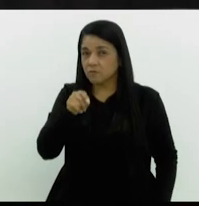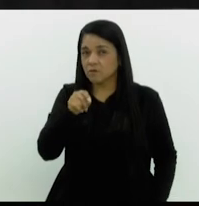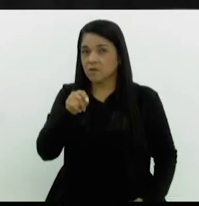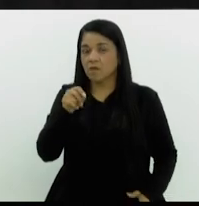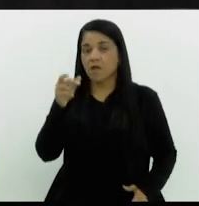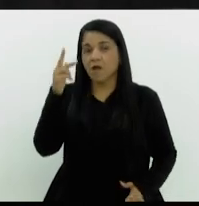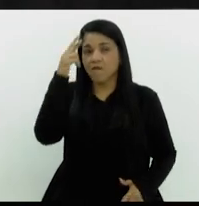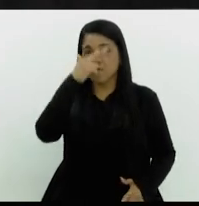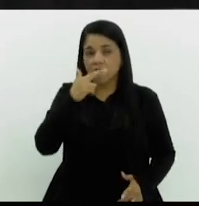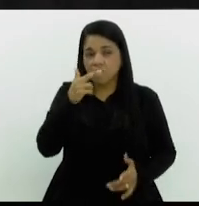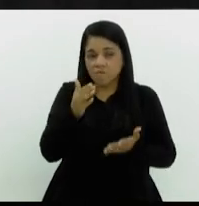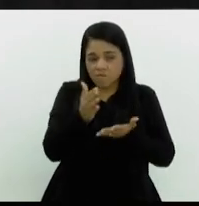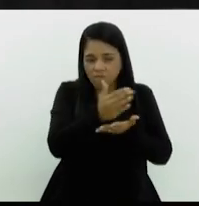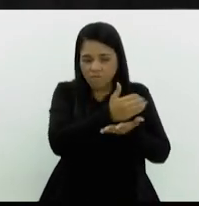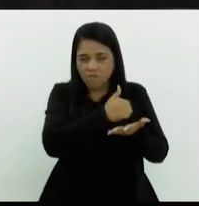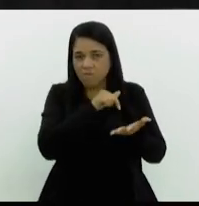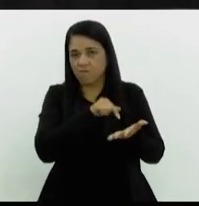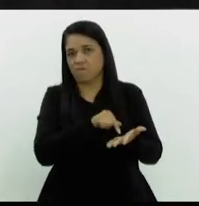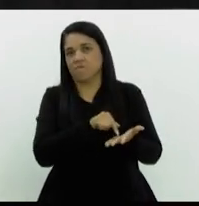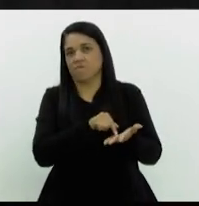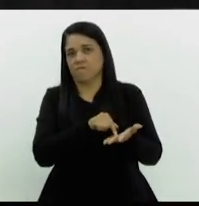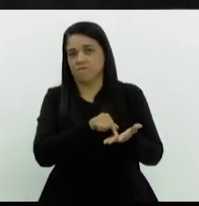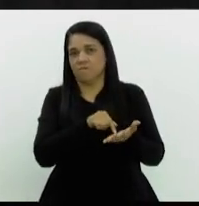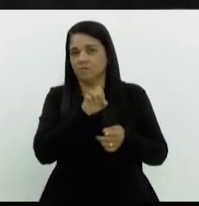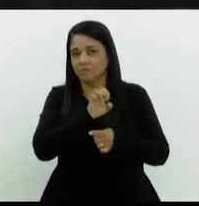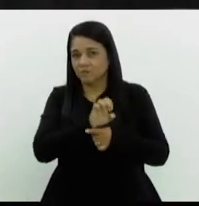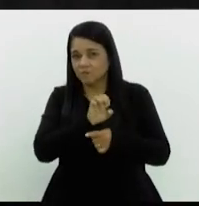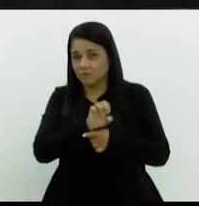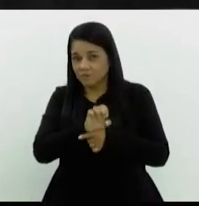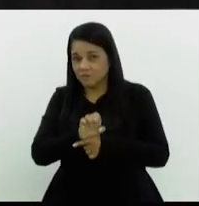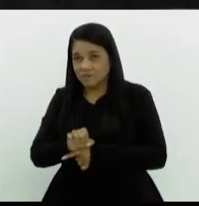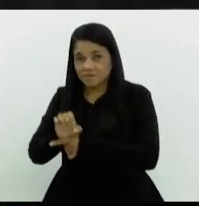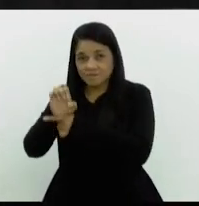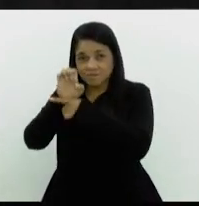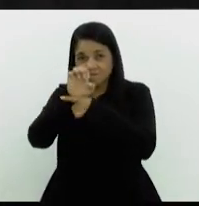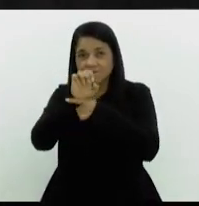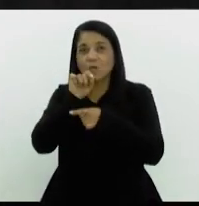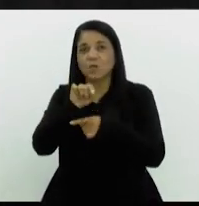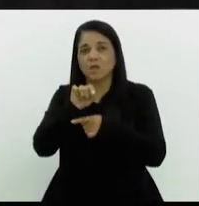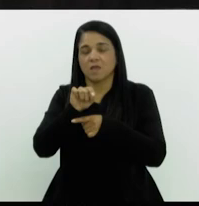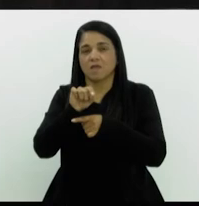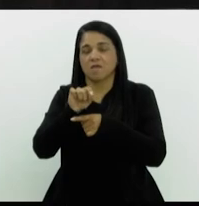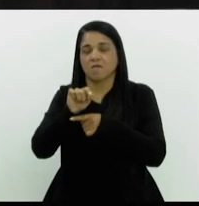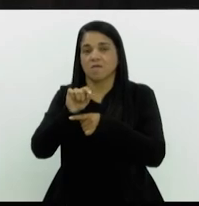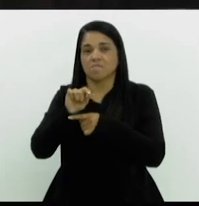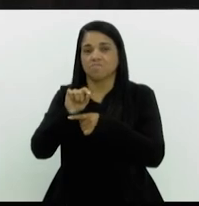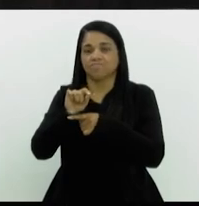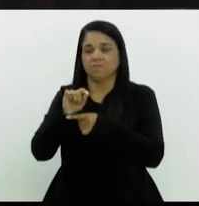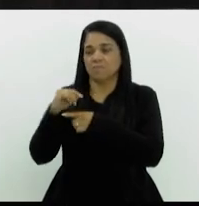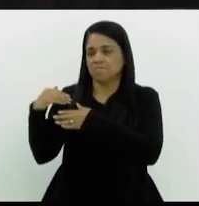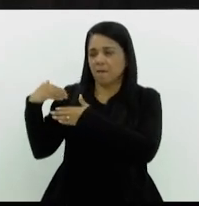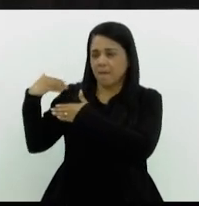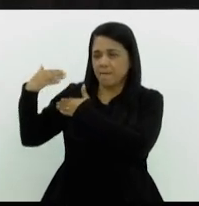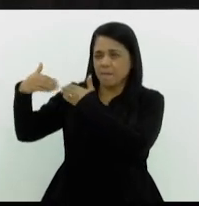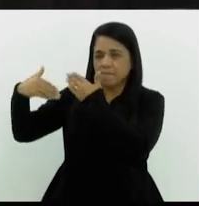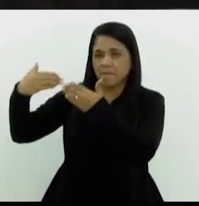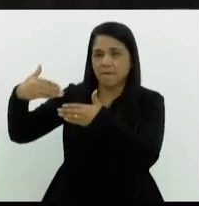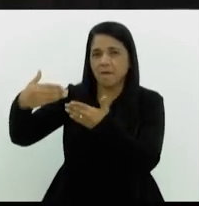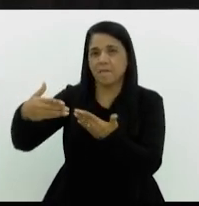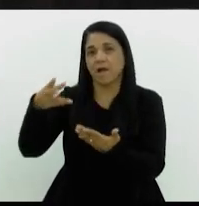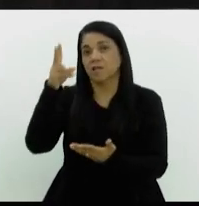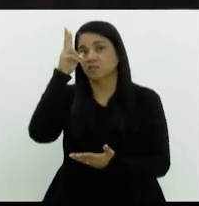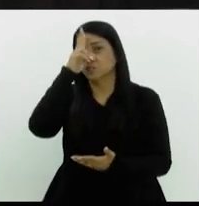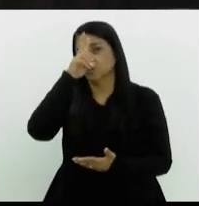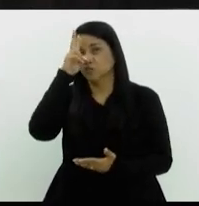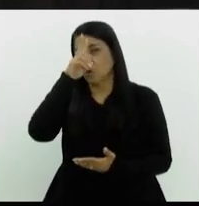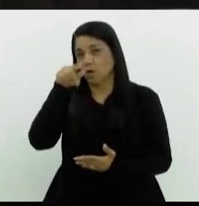dos estados deriva da incompetência histórica, não estou te falando deste governo, mas histórica,